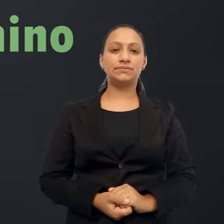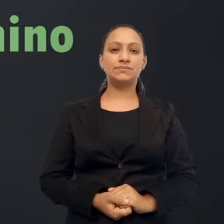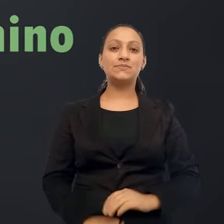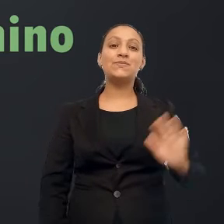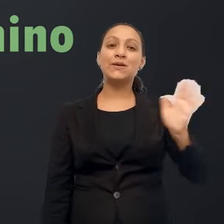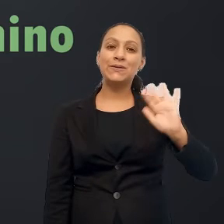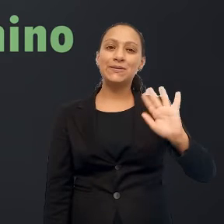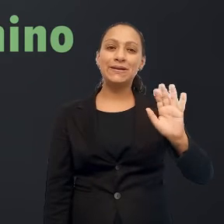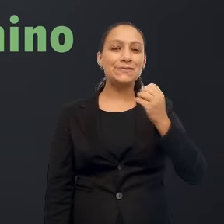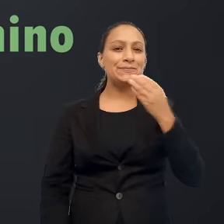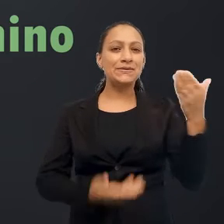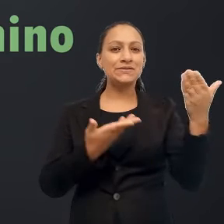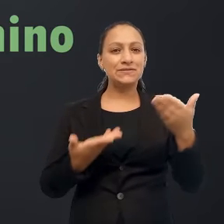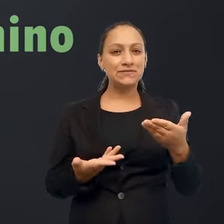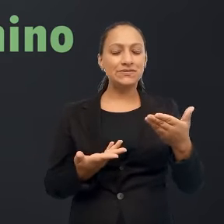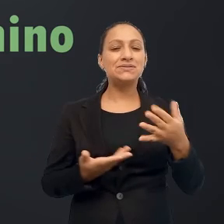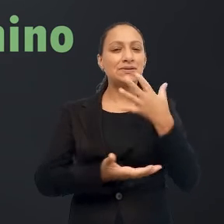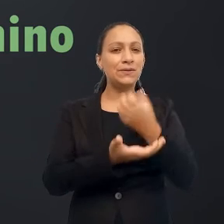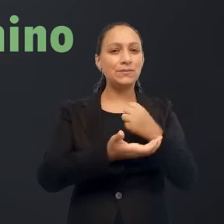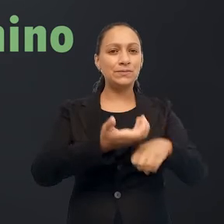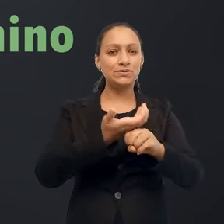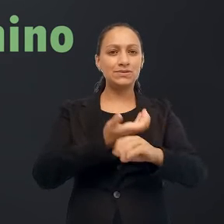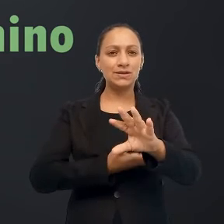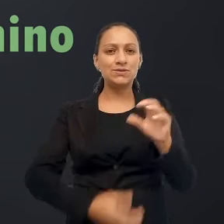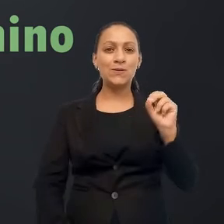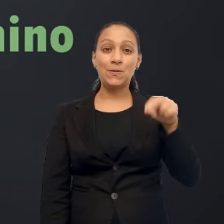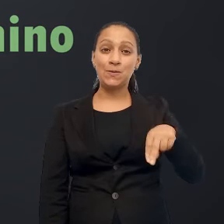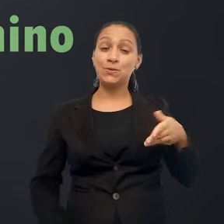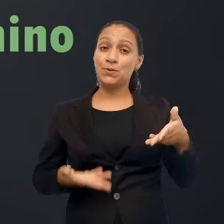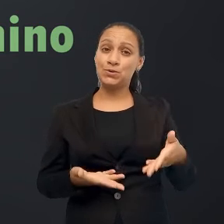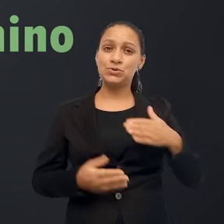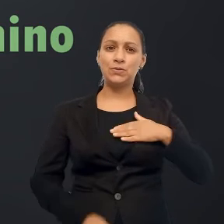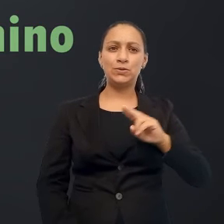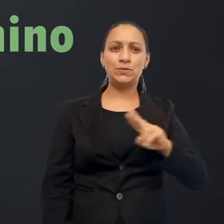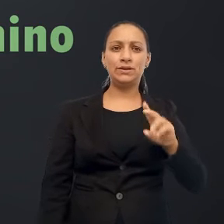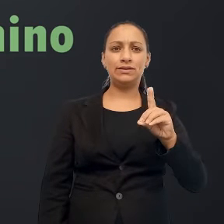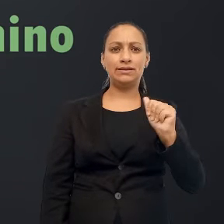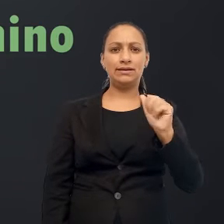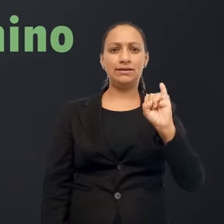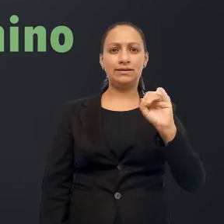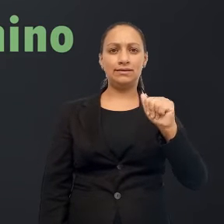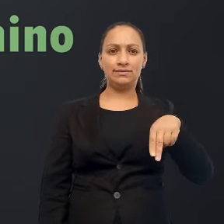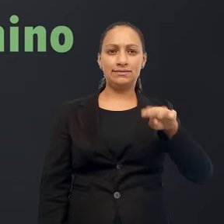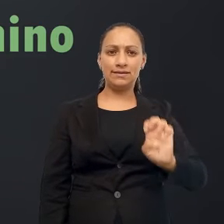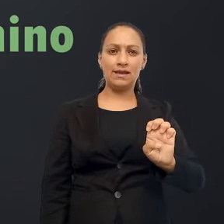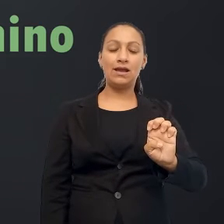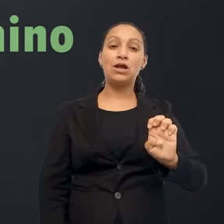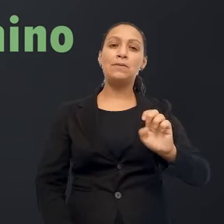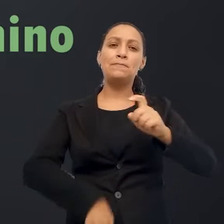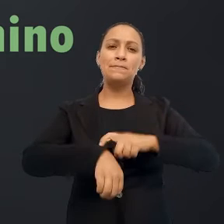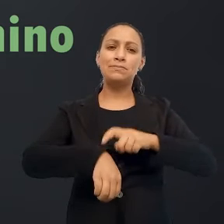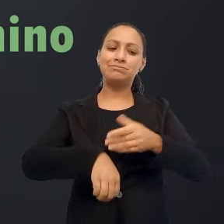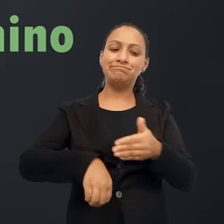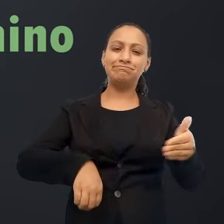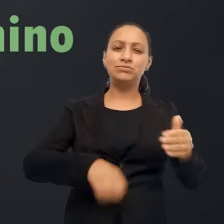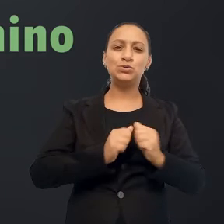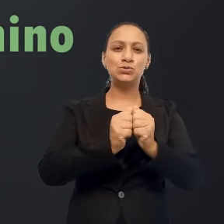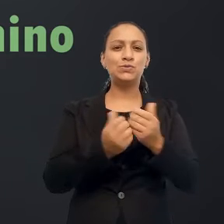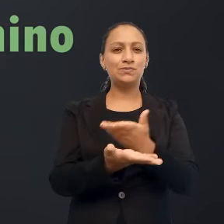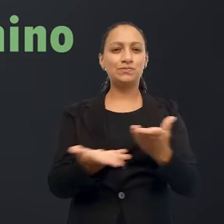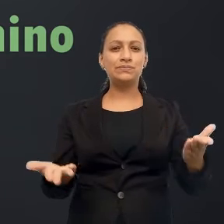Olá pessoal, sejam bem-vindos ao Podcast On de hoje. Eu sou Daiane Aguiar e durante os próximos minutos a gente fica juntos.